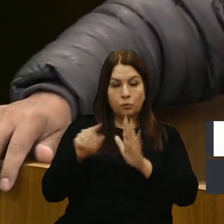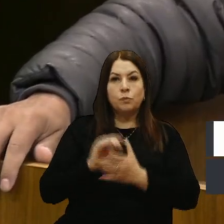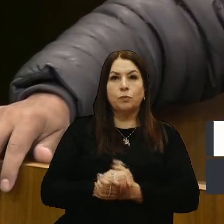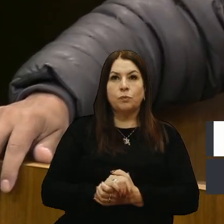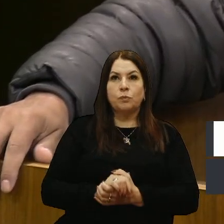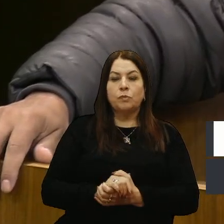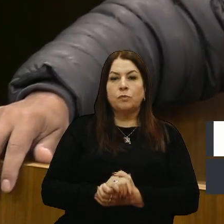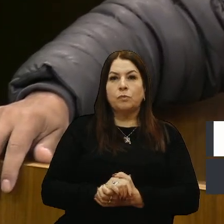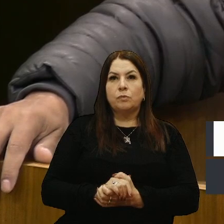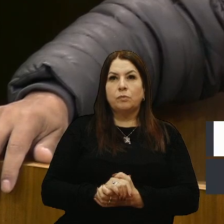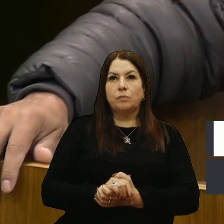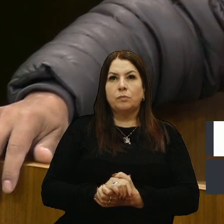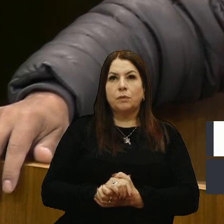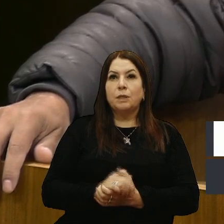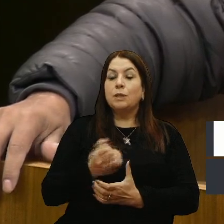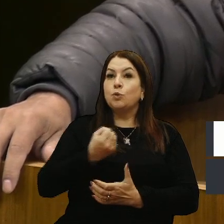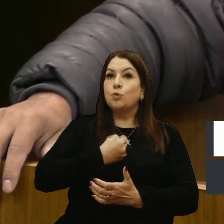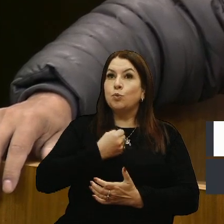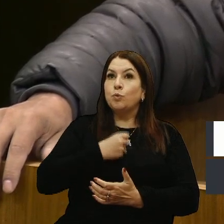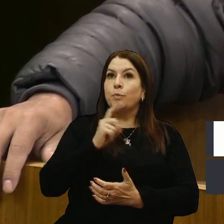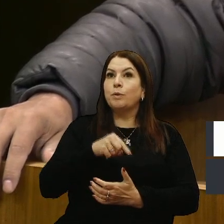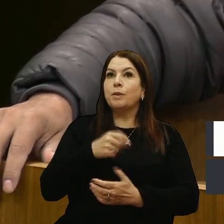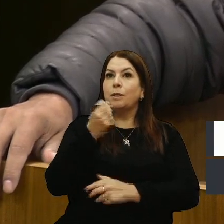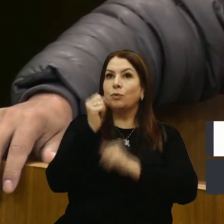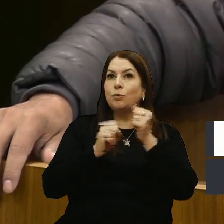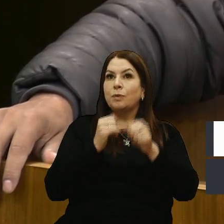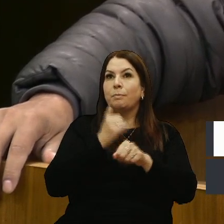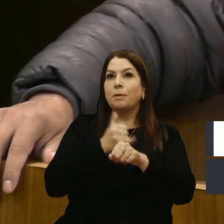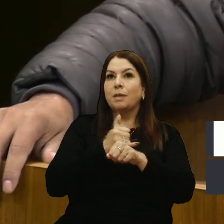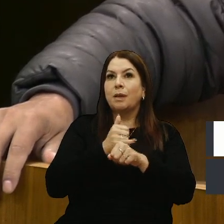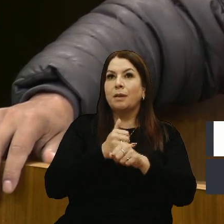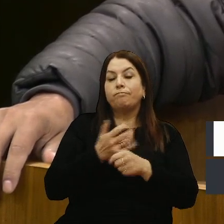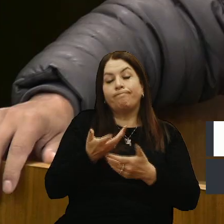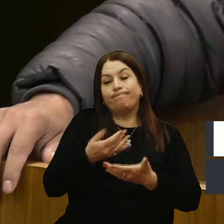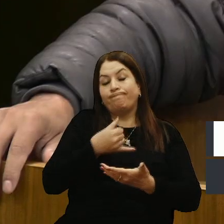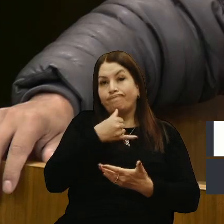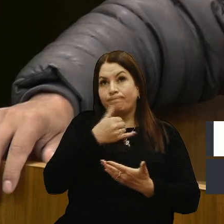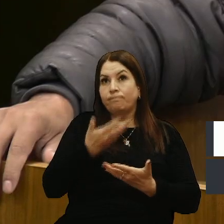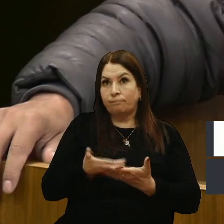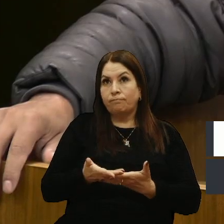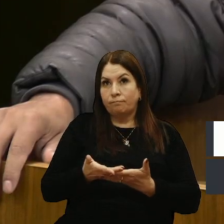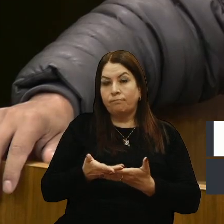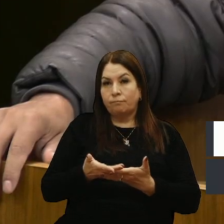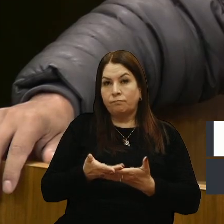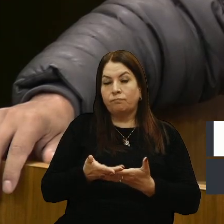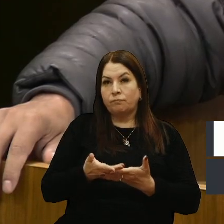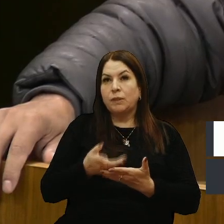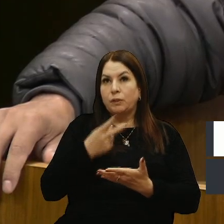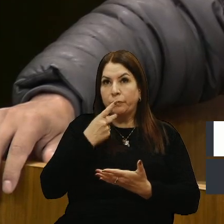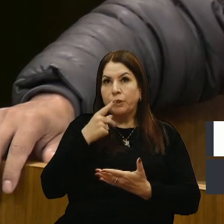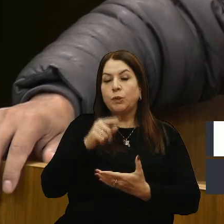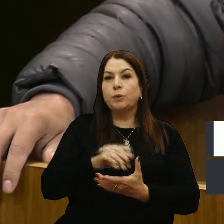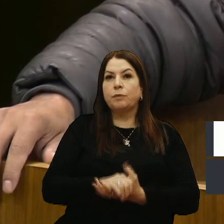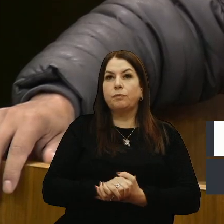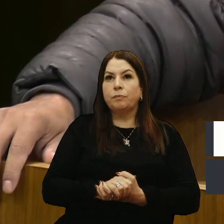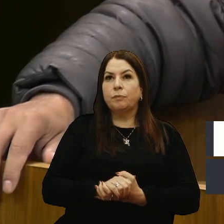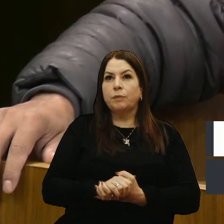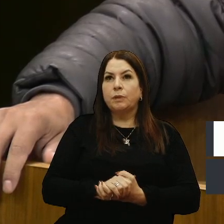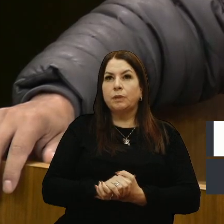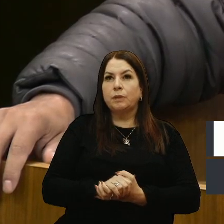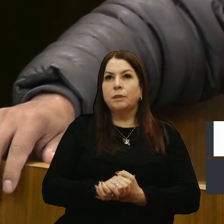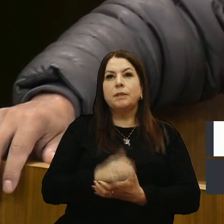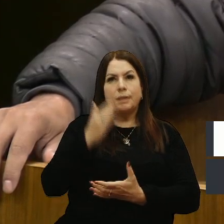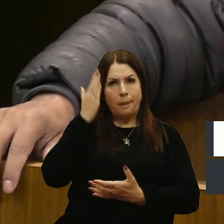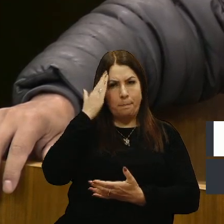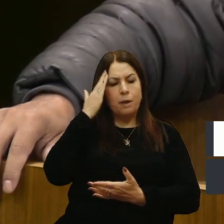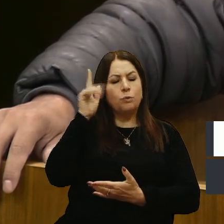esses números é a indústria metal mecânica, infelizmente. E falo aqui com propriedade e